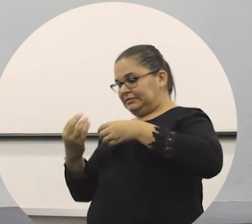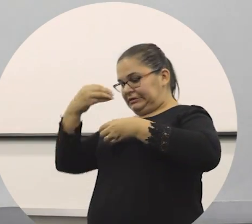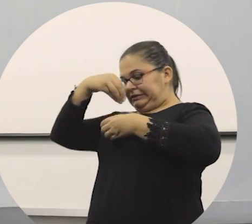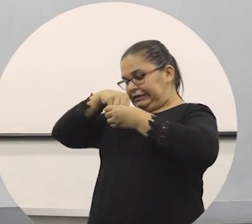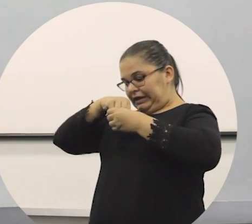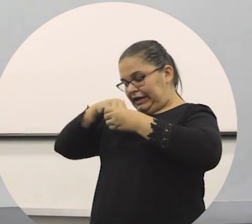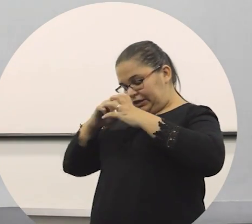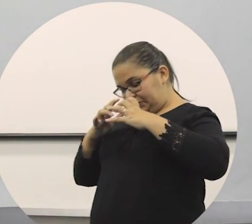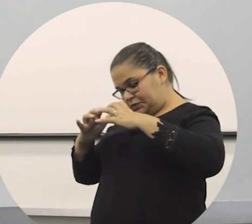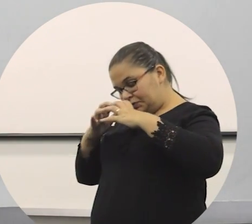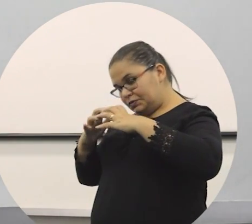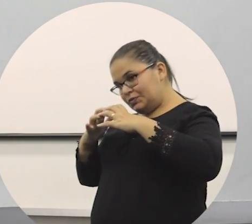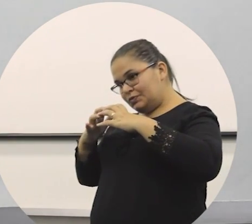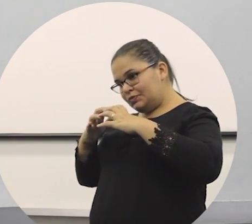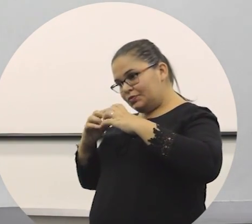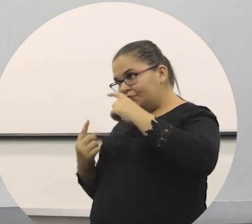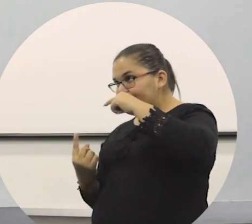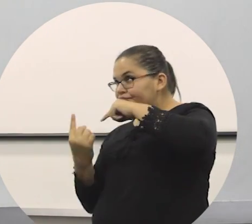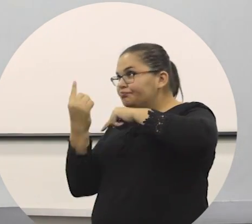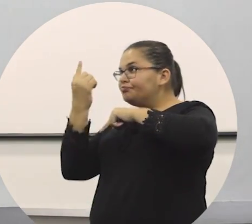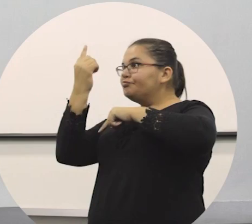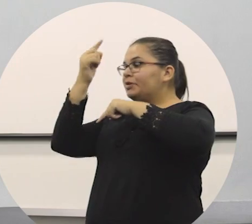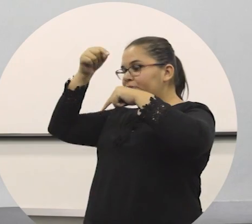ele gira. Né?